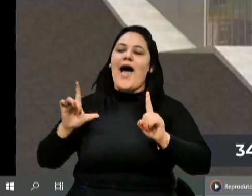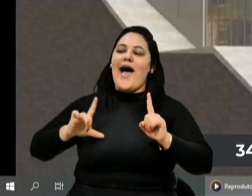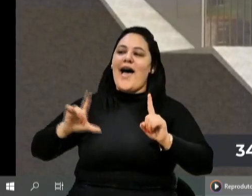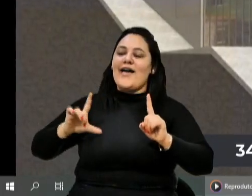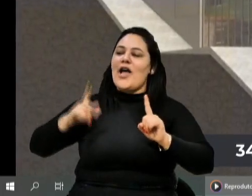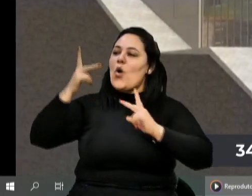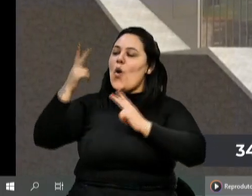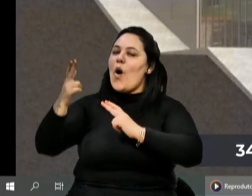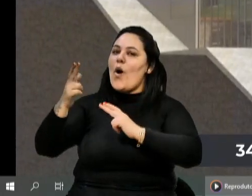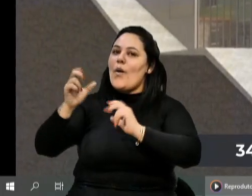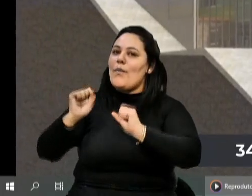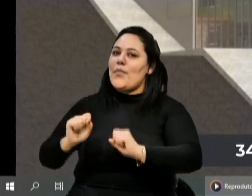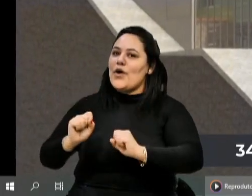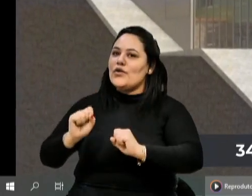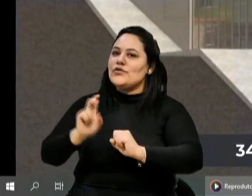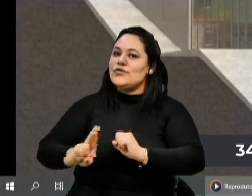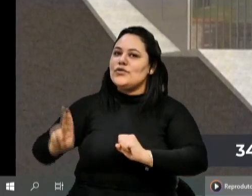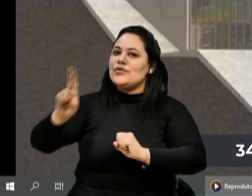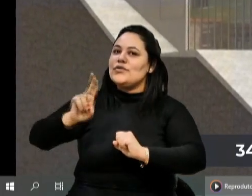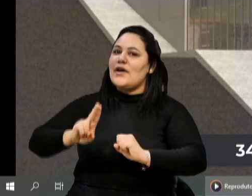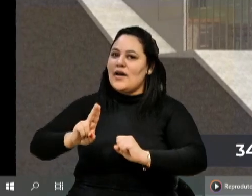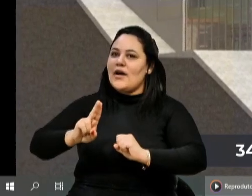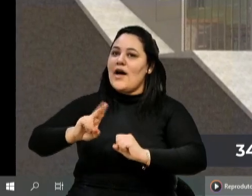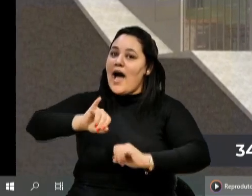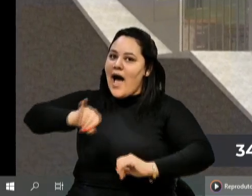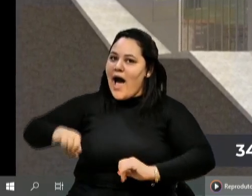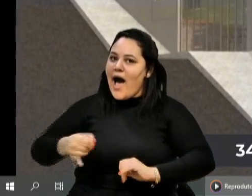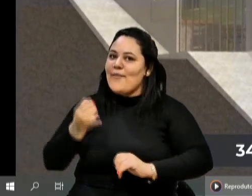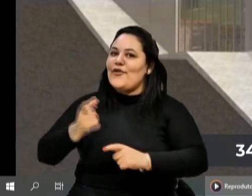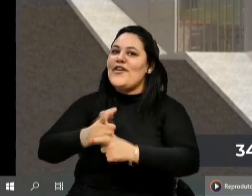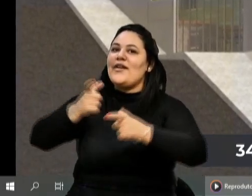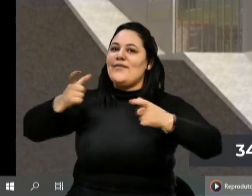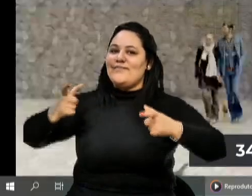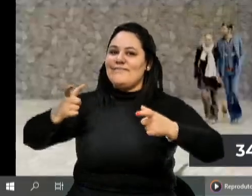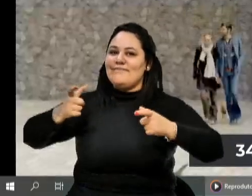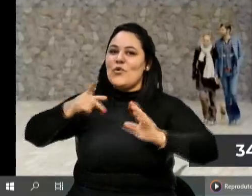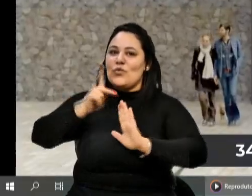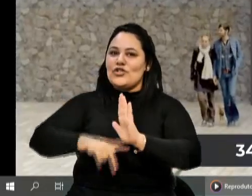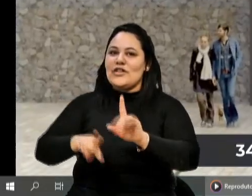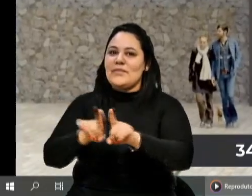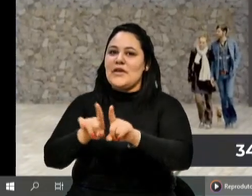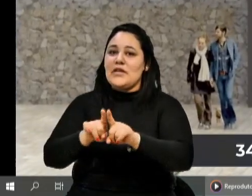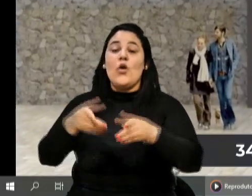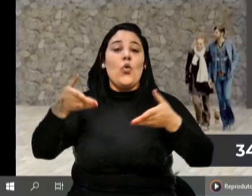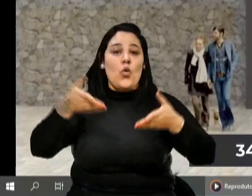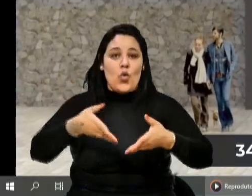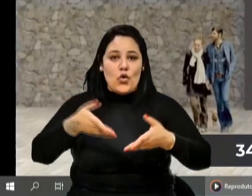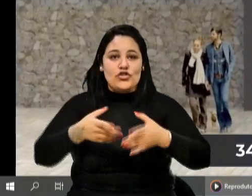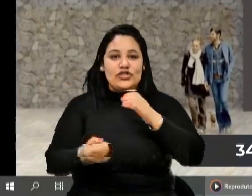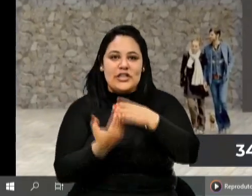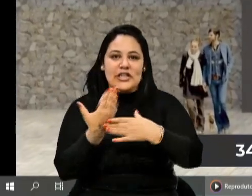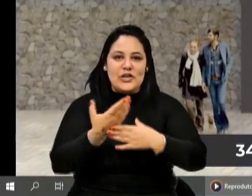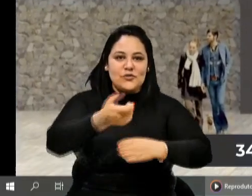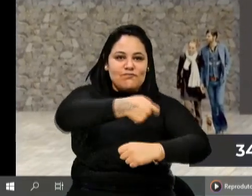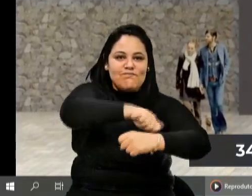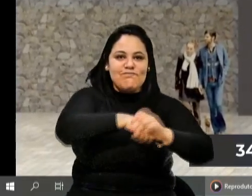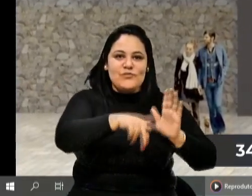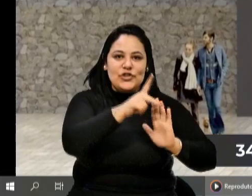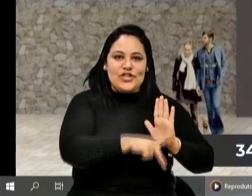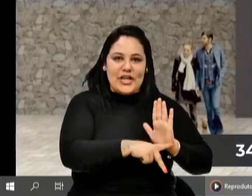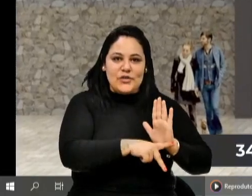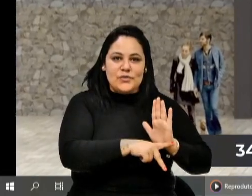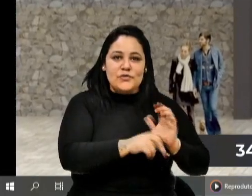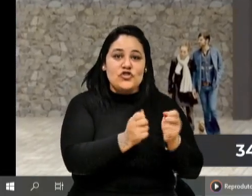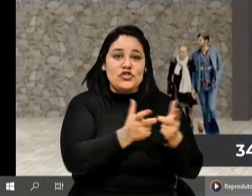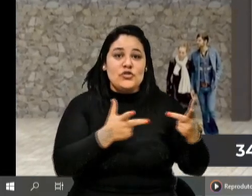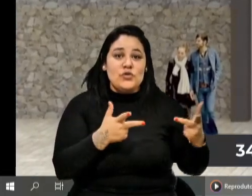Temos o mesmo tempo, o mesmo número de funcionários, podemos ampliar também isso. Então, hoje a gente está desenvolvendo uma linha de congelados, para